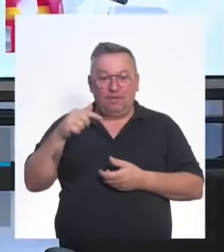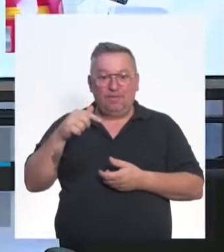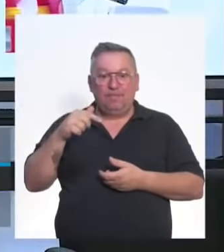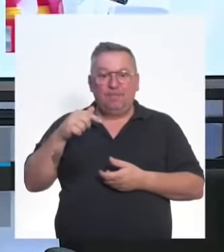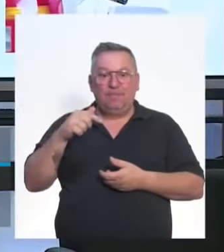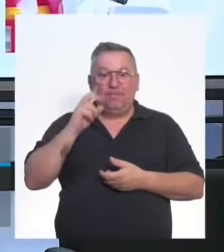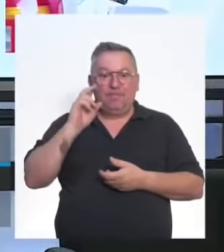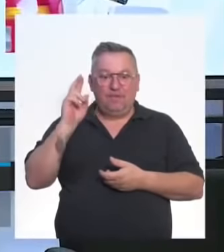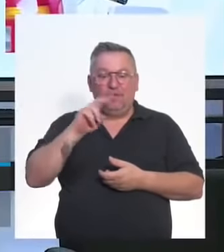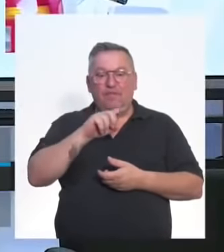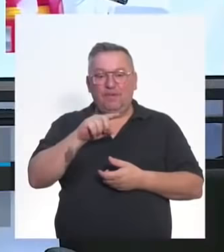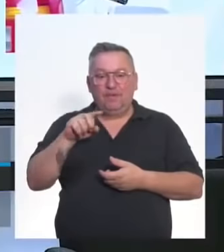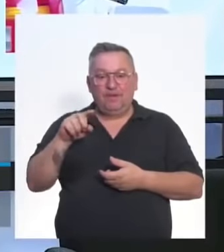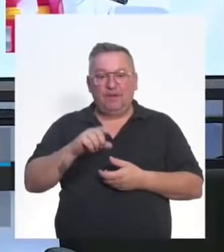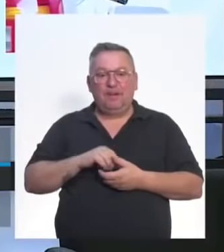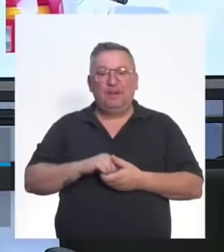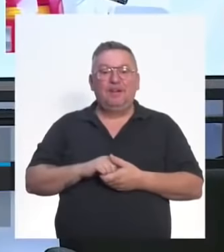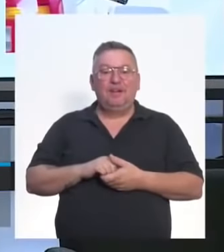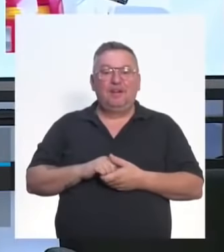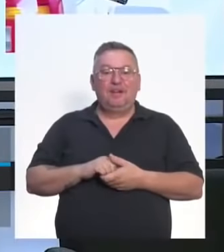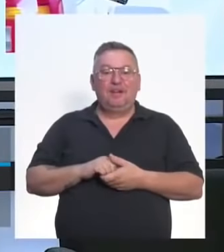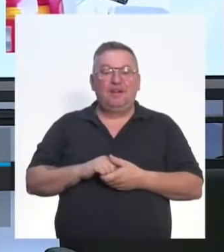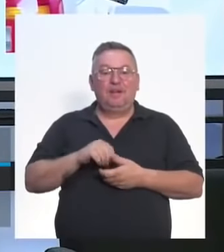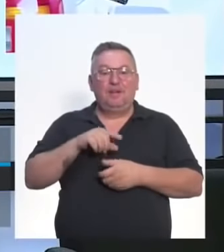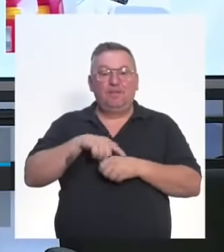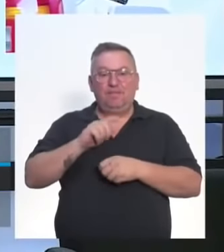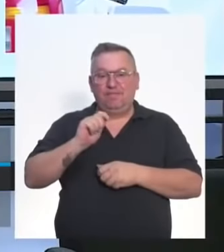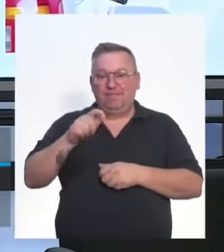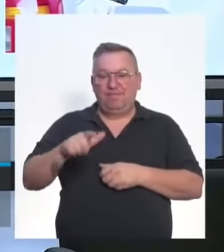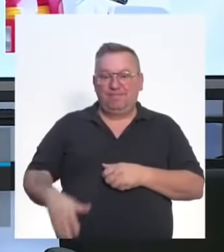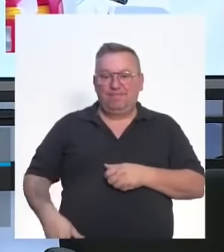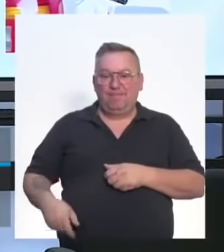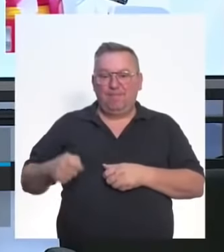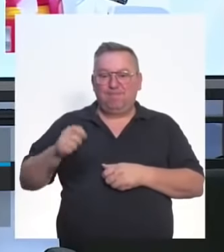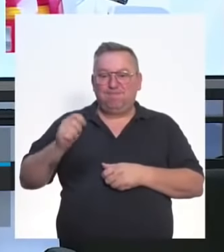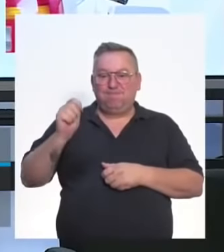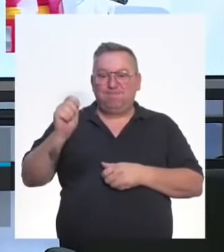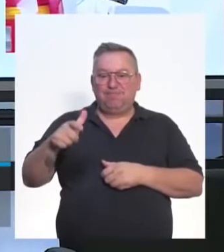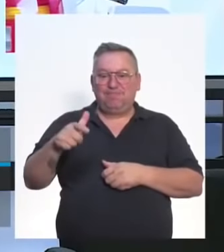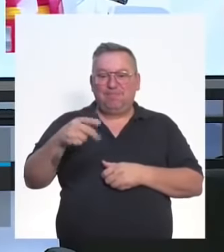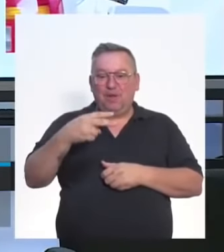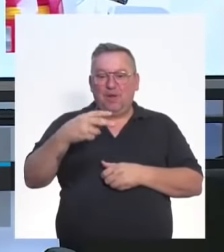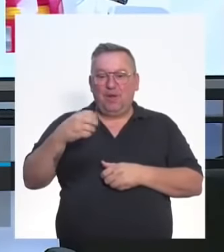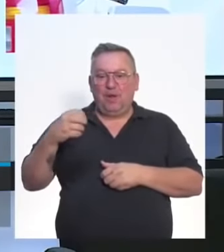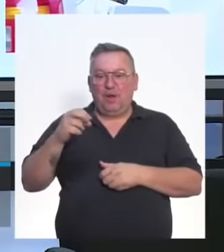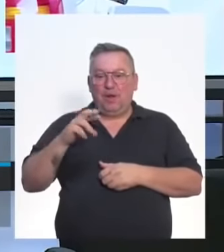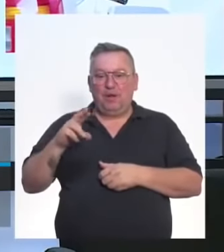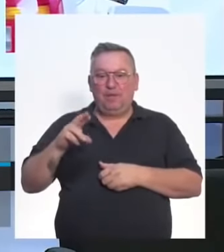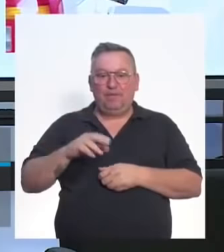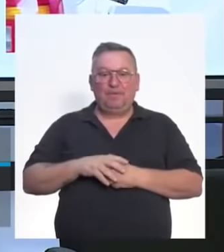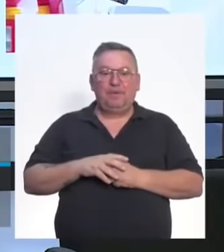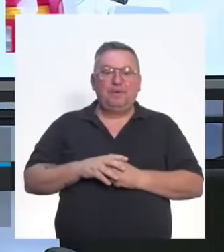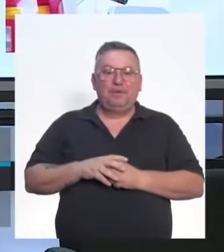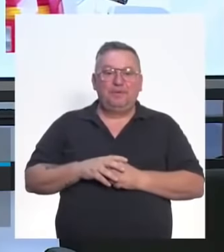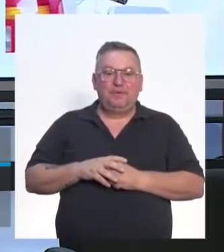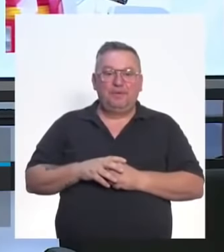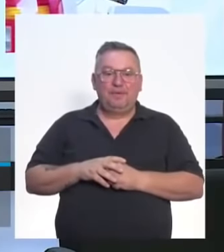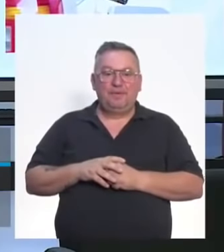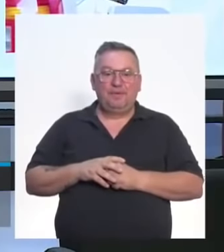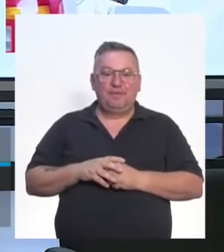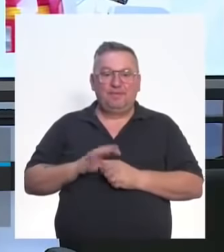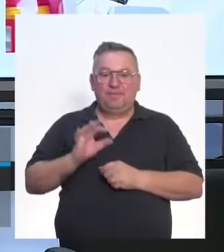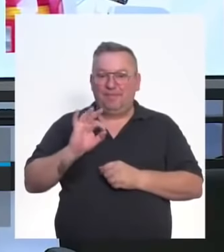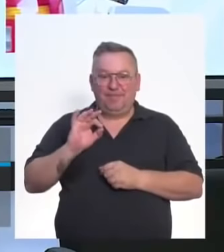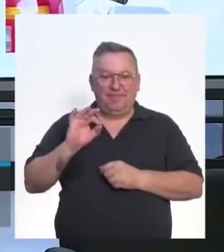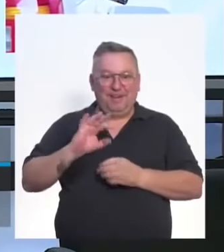89,47, como vocês já bem descobriram. E na hora de pagar, ele foi lá no caixa eletrônico e tirou uma nota de 200. Né? Ninguém